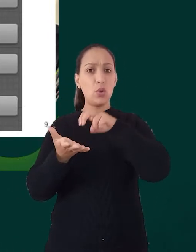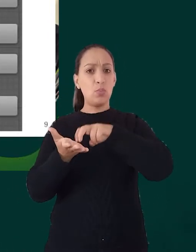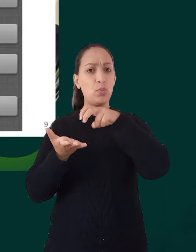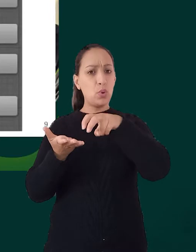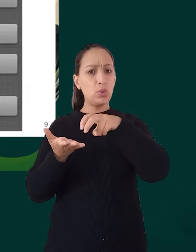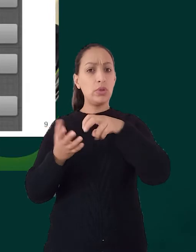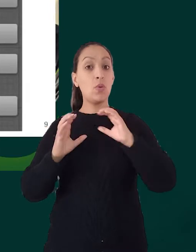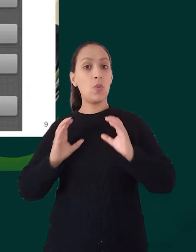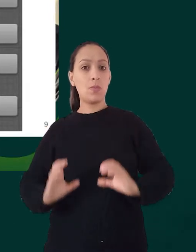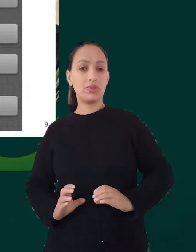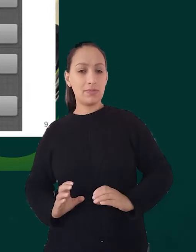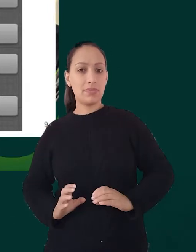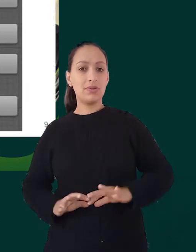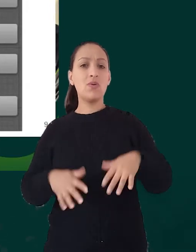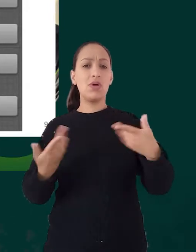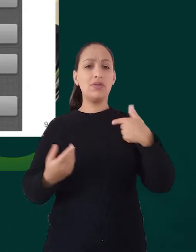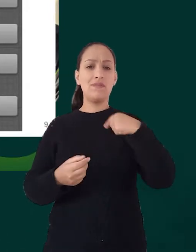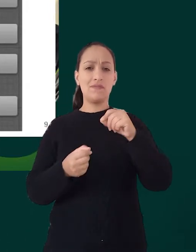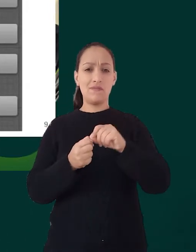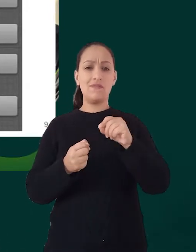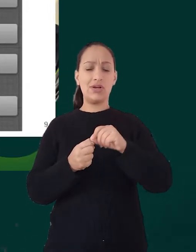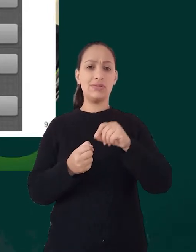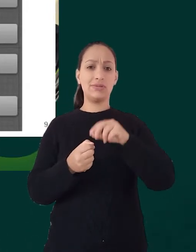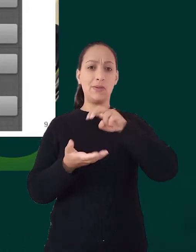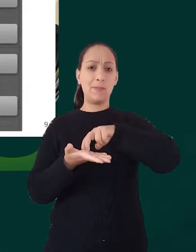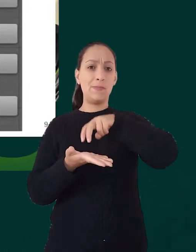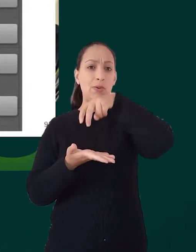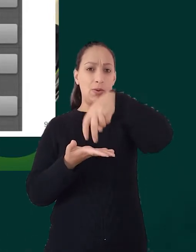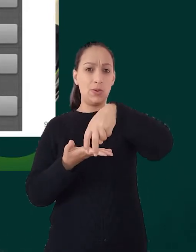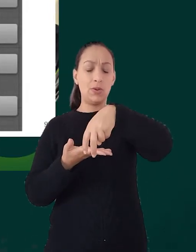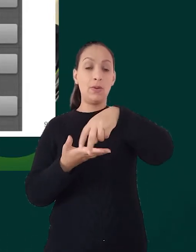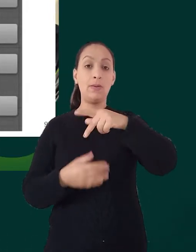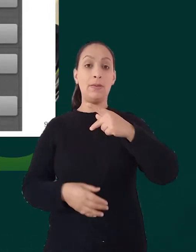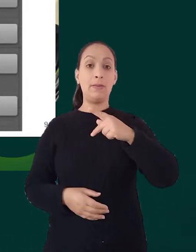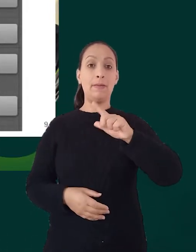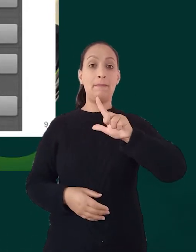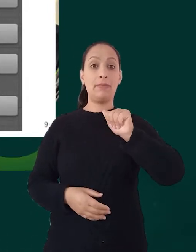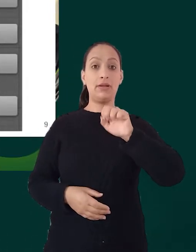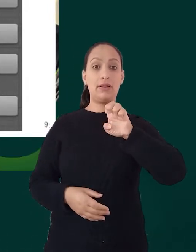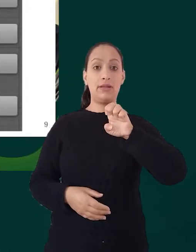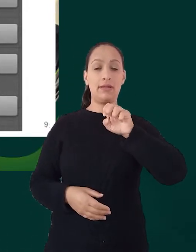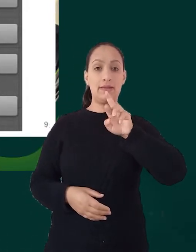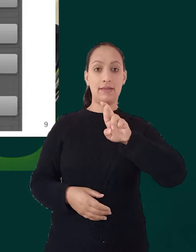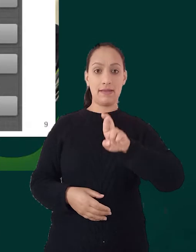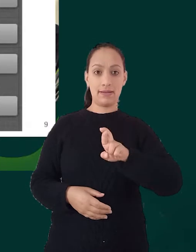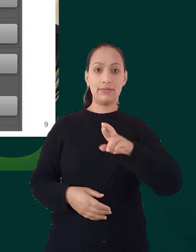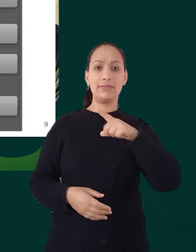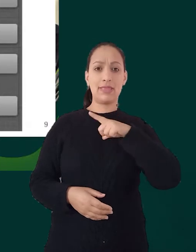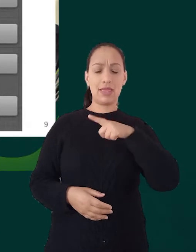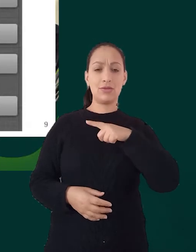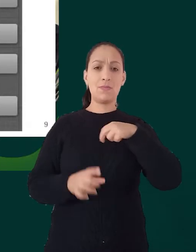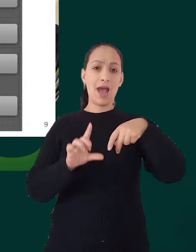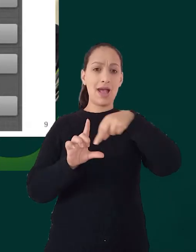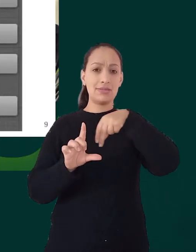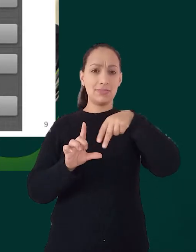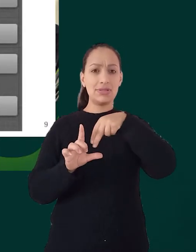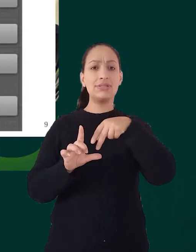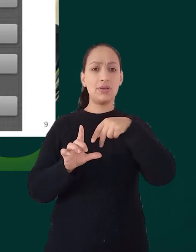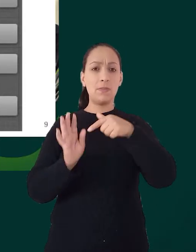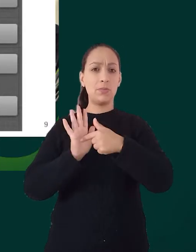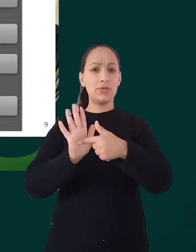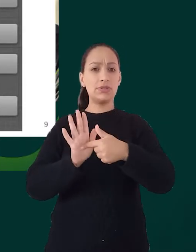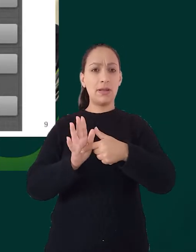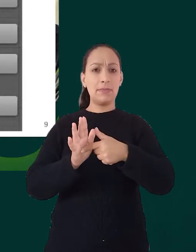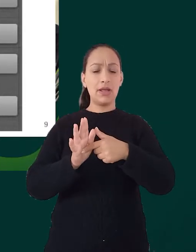Então, quando eu vou fazer o pulo, o player vai ter uma animação de se preparar para o pulo, começar